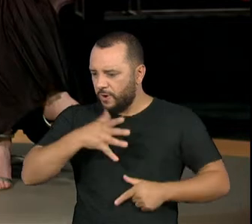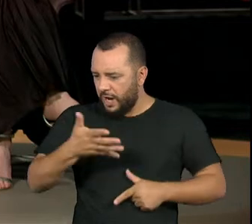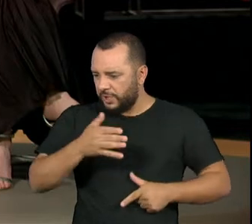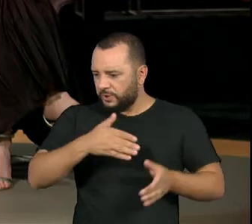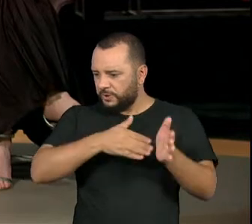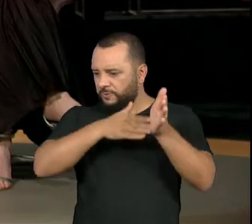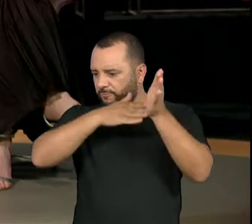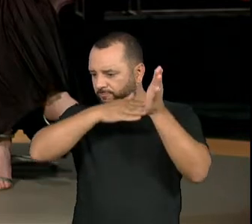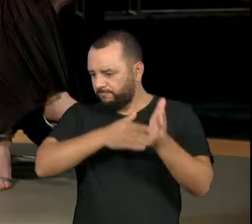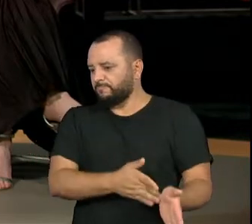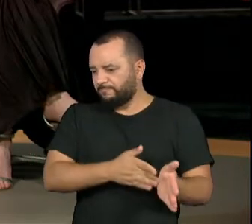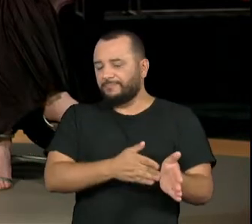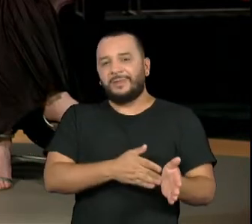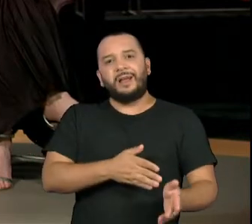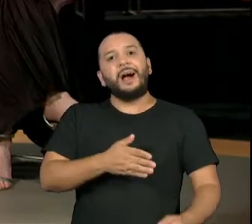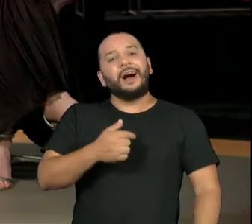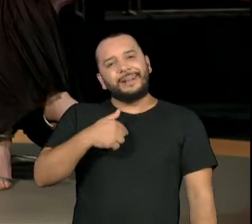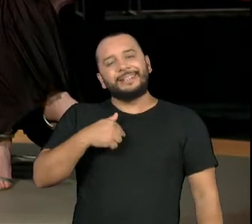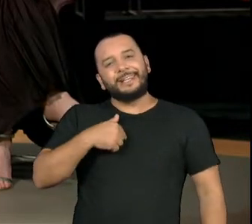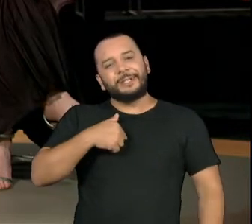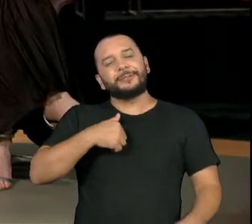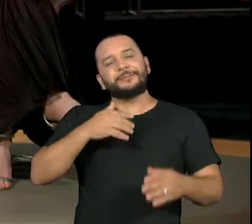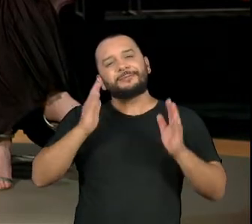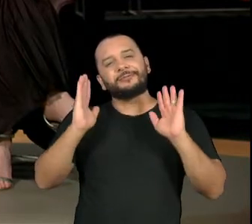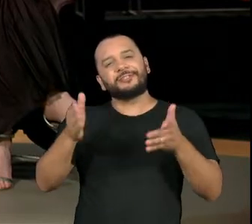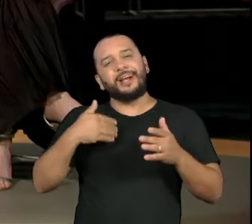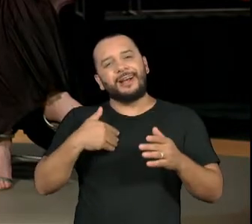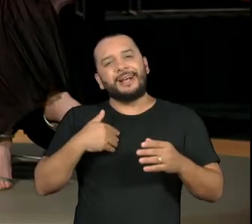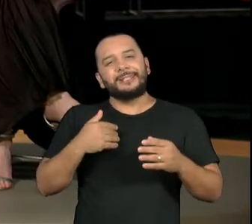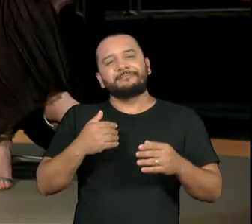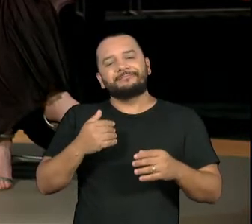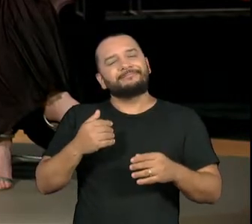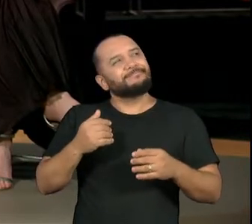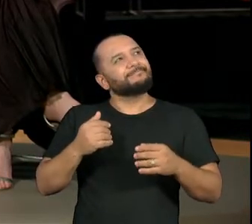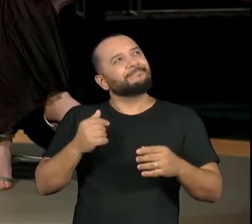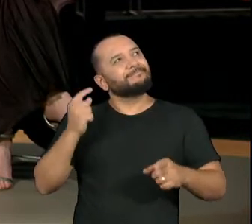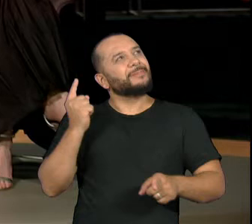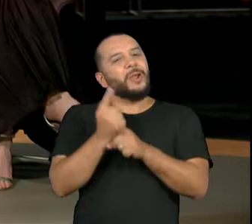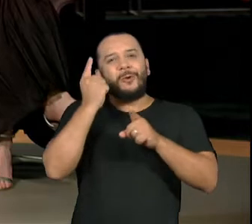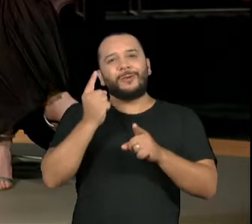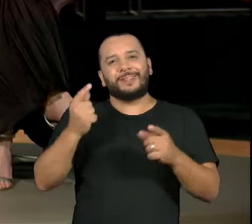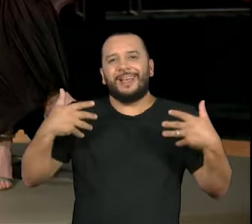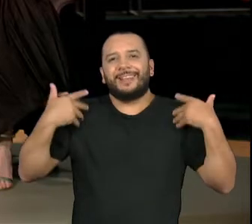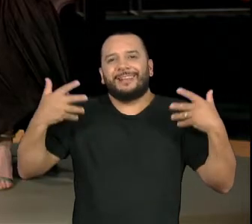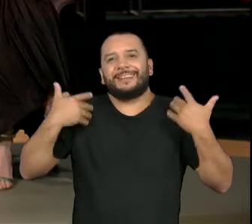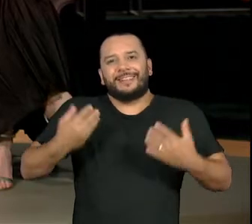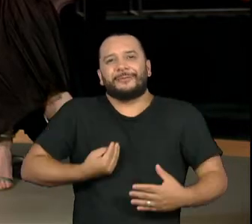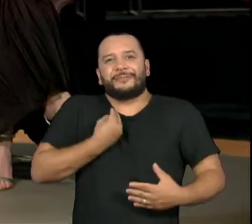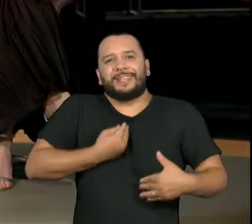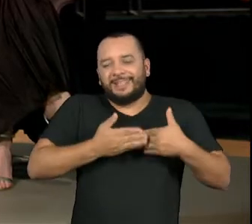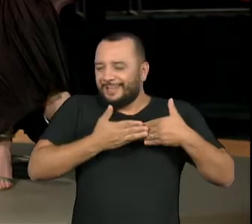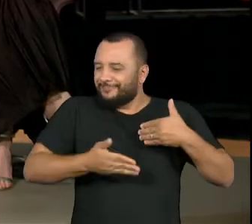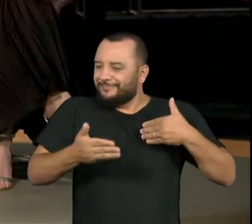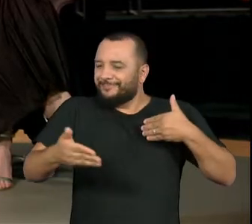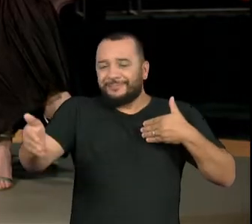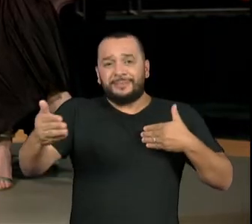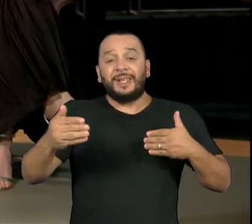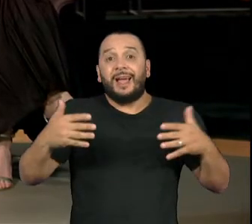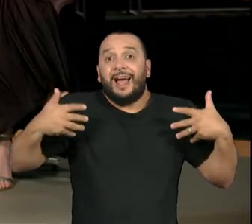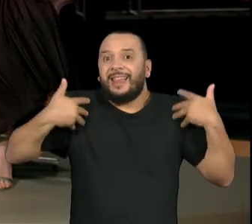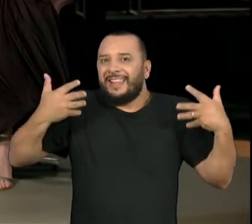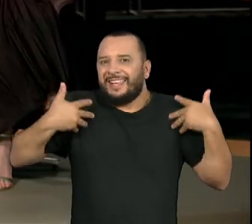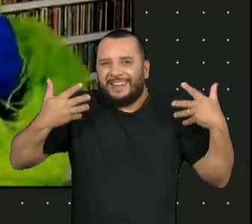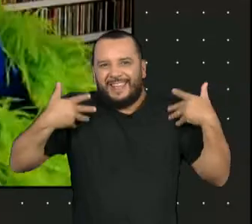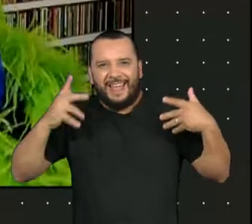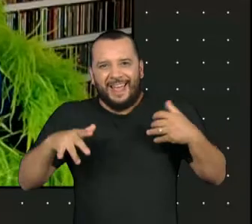frente. Foi aí que eu descobri a alegria para tocar a vida como uma arma, como